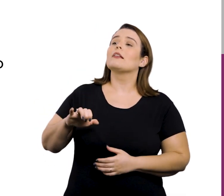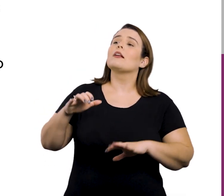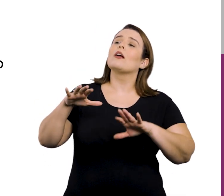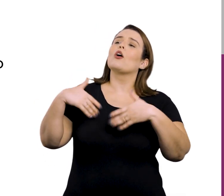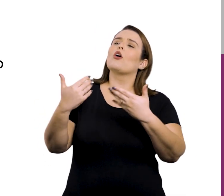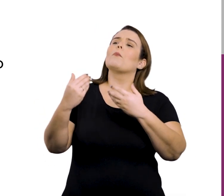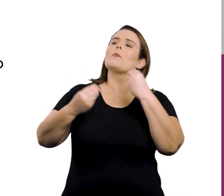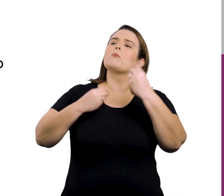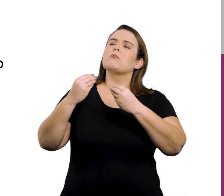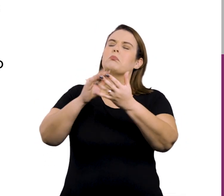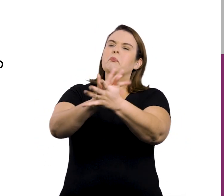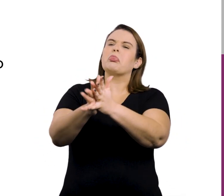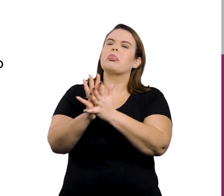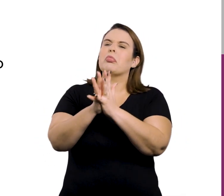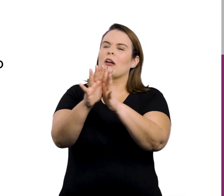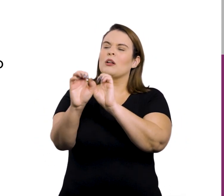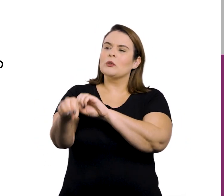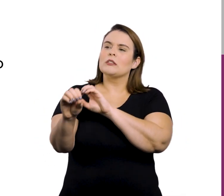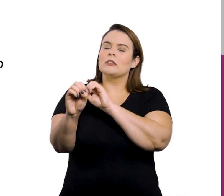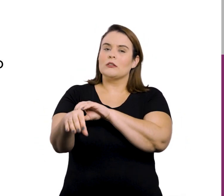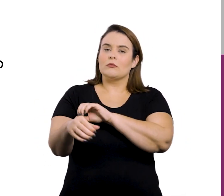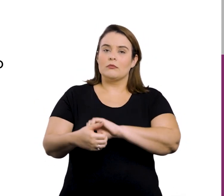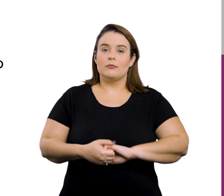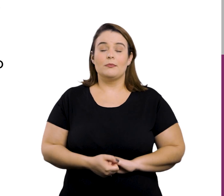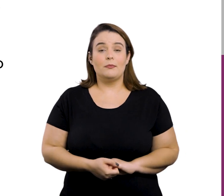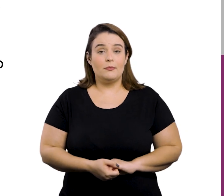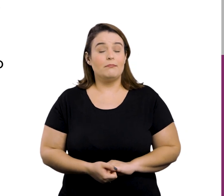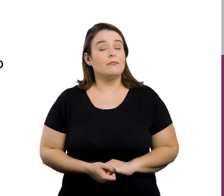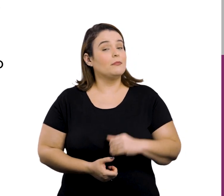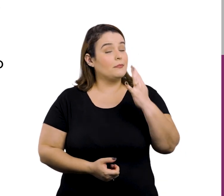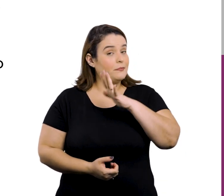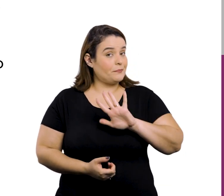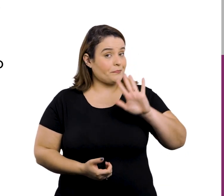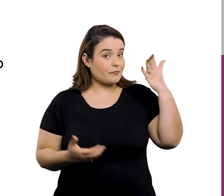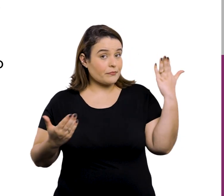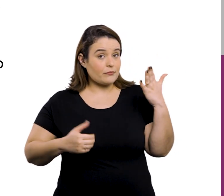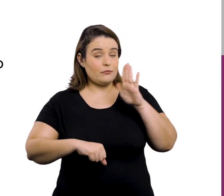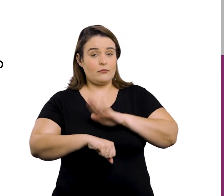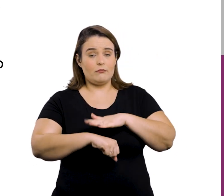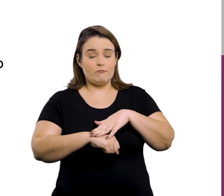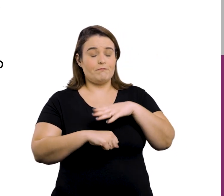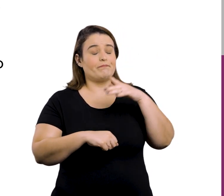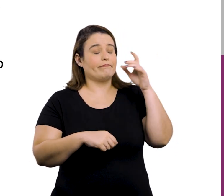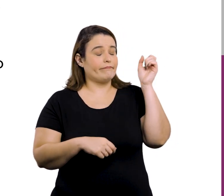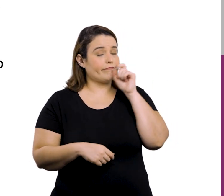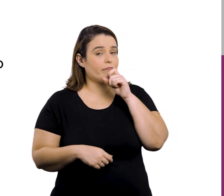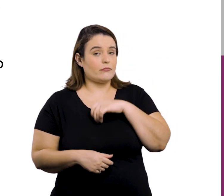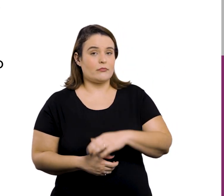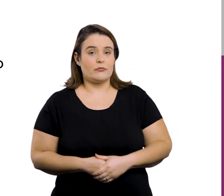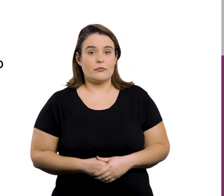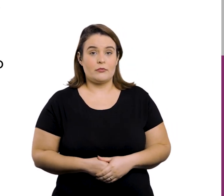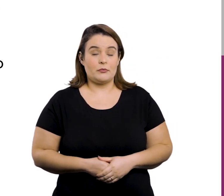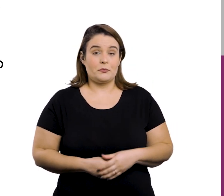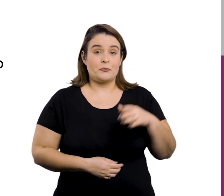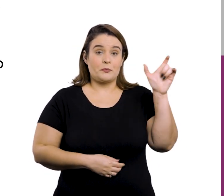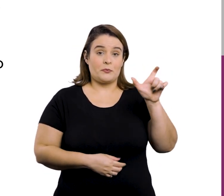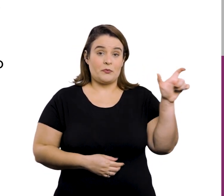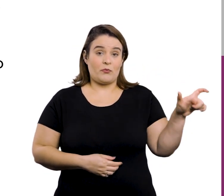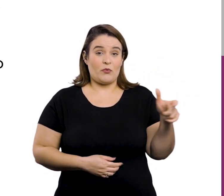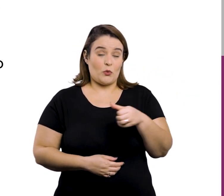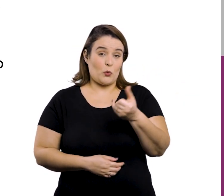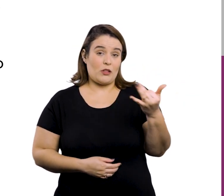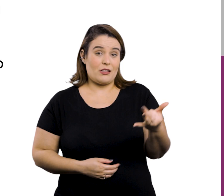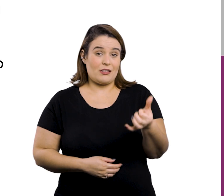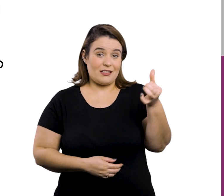barbárie, onde o financiamento educacional entra nesse desmonte? O Brasil está vivendo um momento muito crítico.